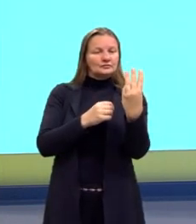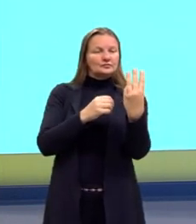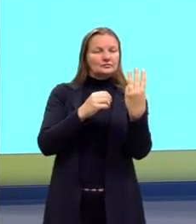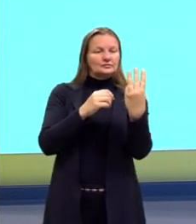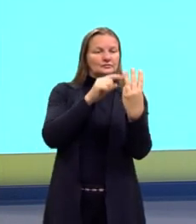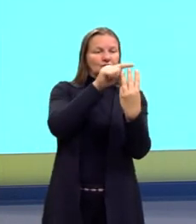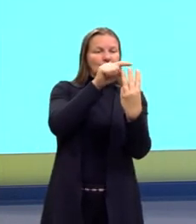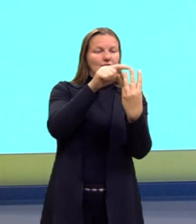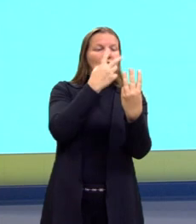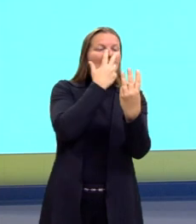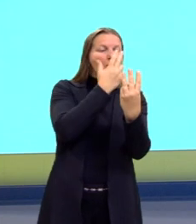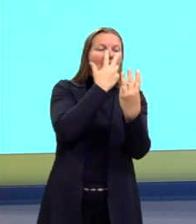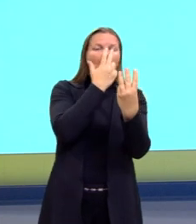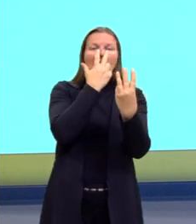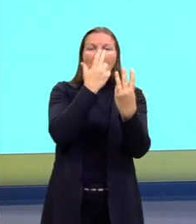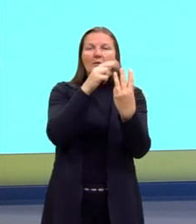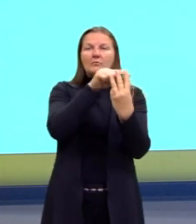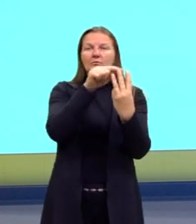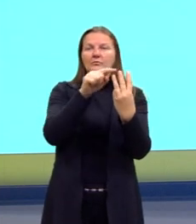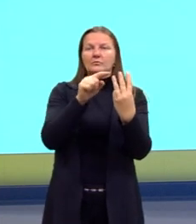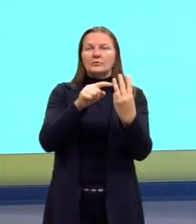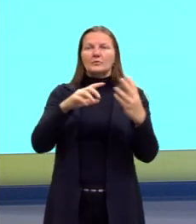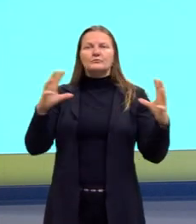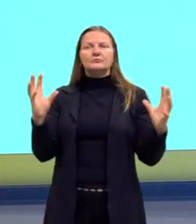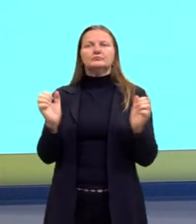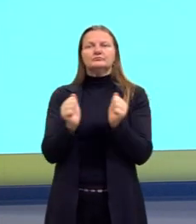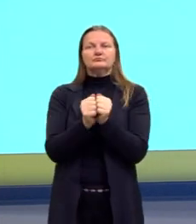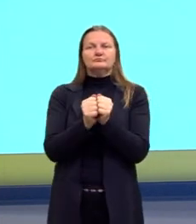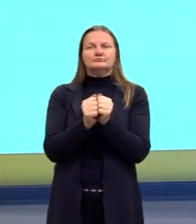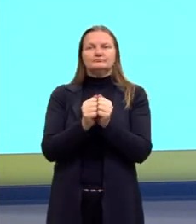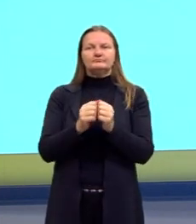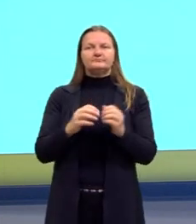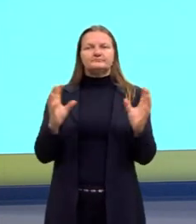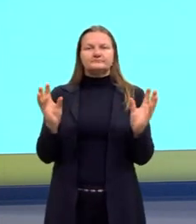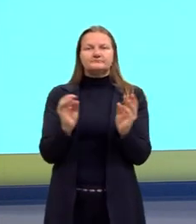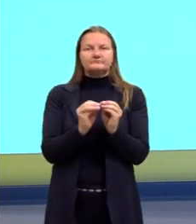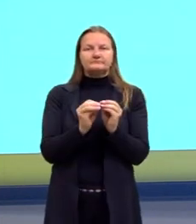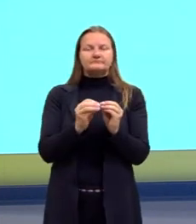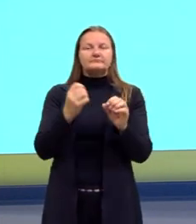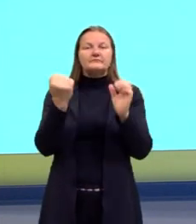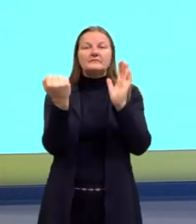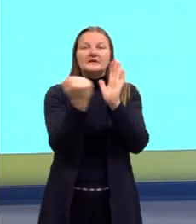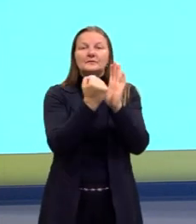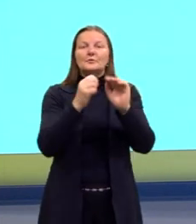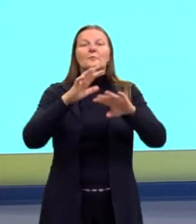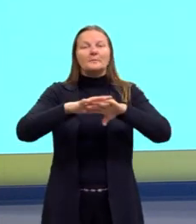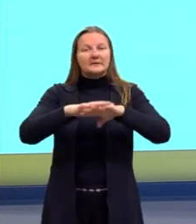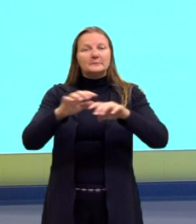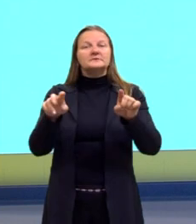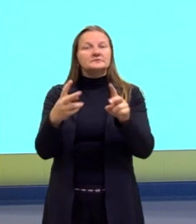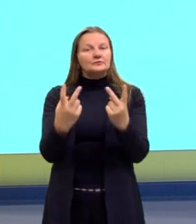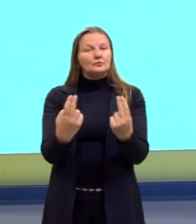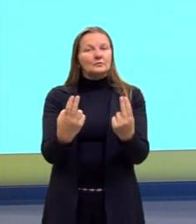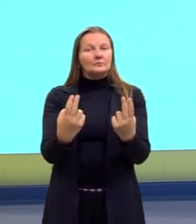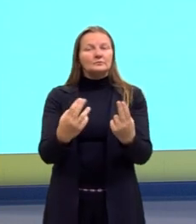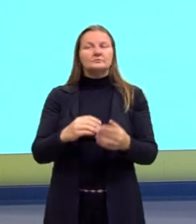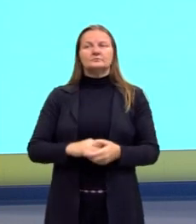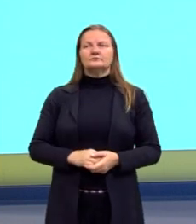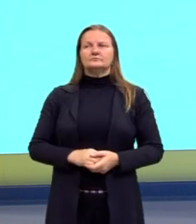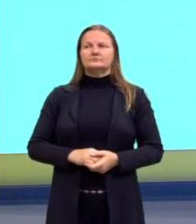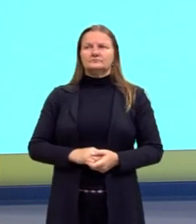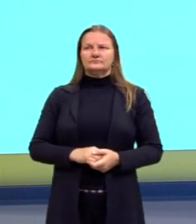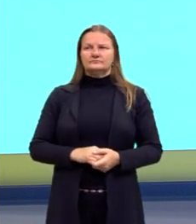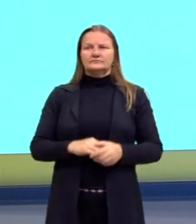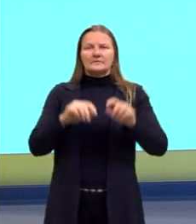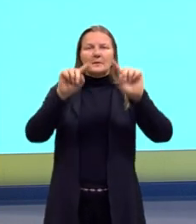termos que são iguais e o uso de novo a simbologia da Matemática porque porque é comum na matemática a gente colocar termos que se